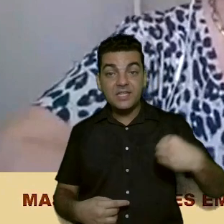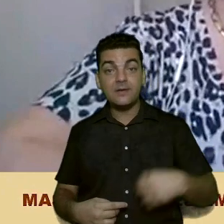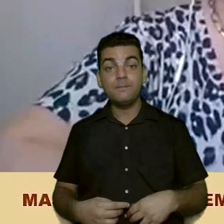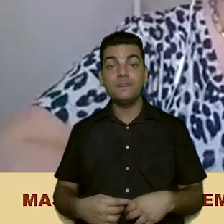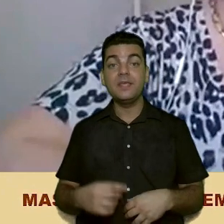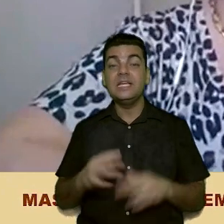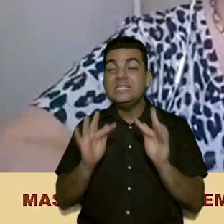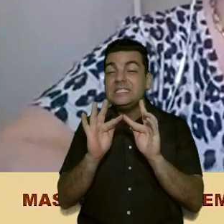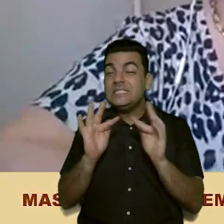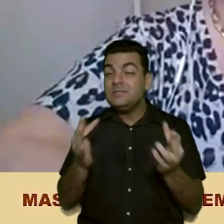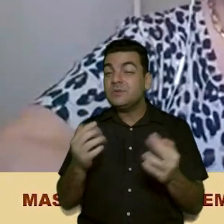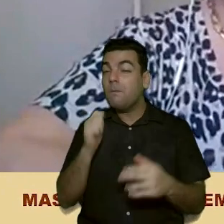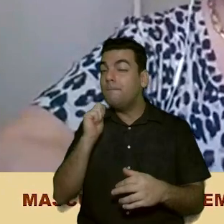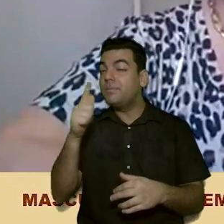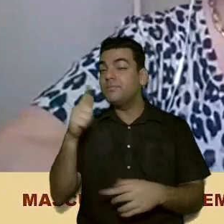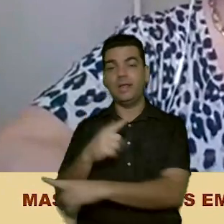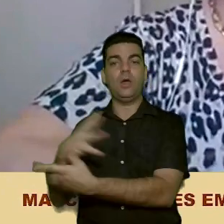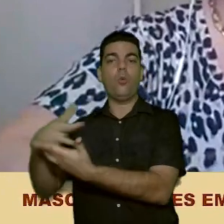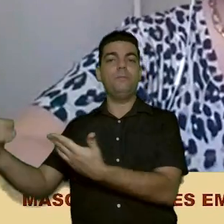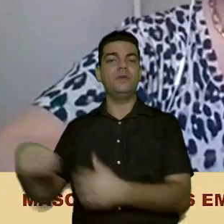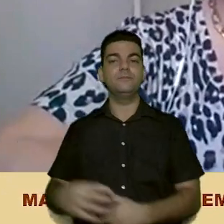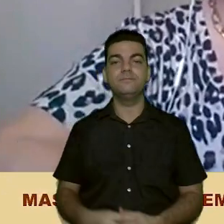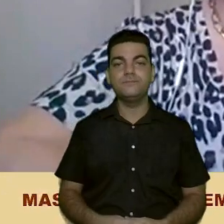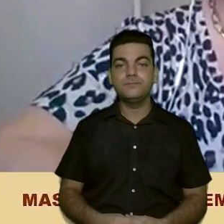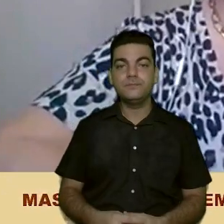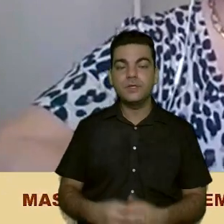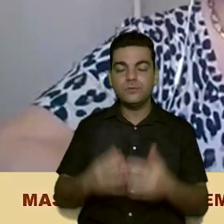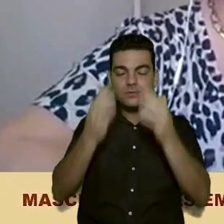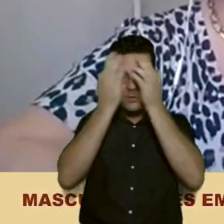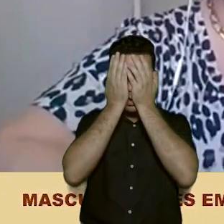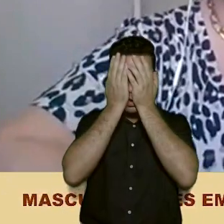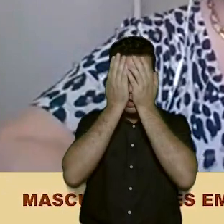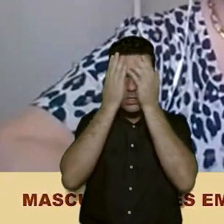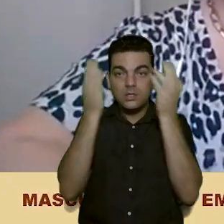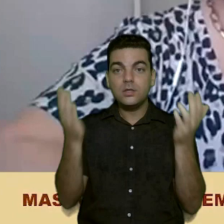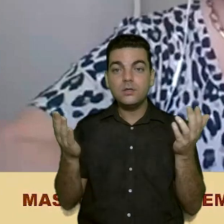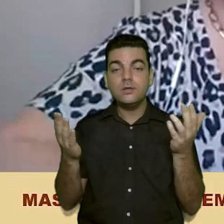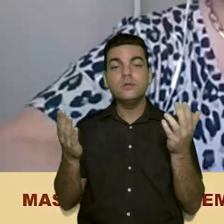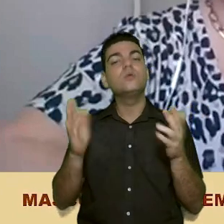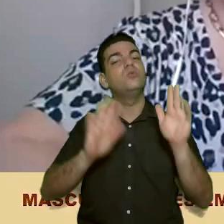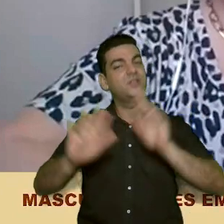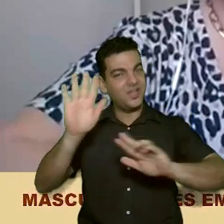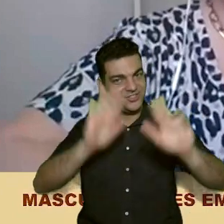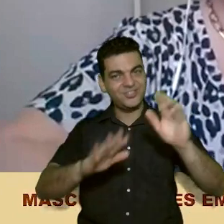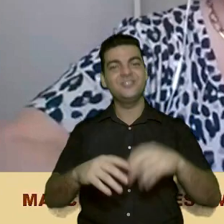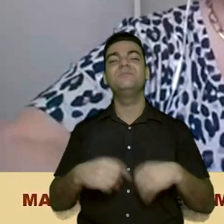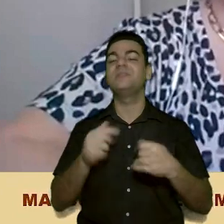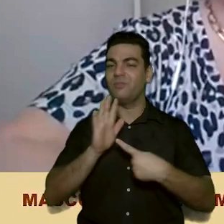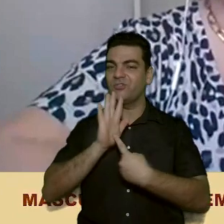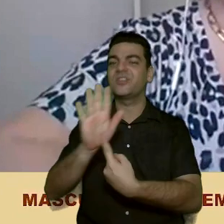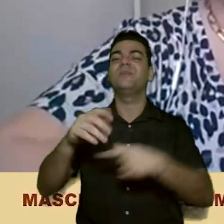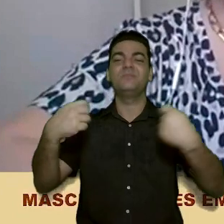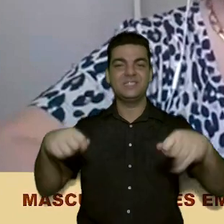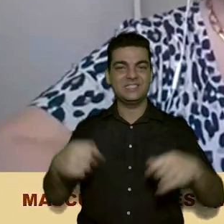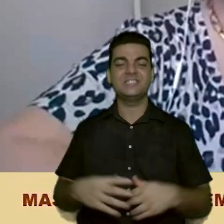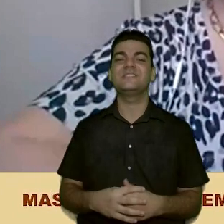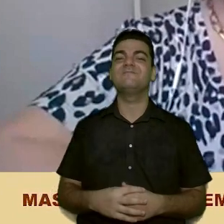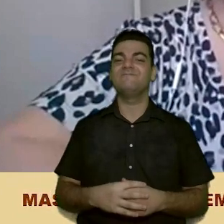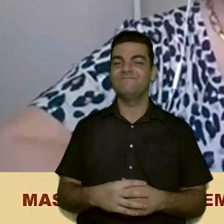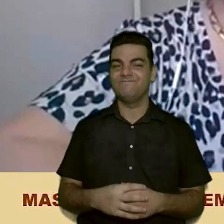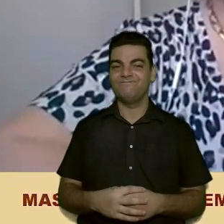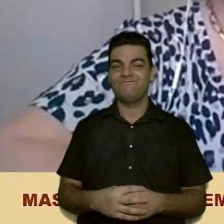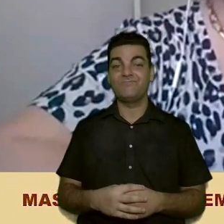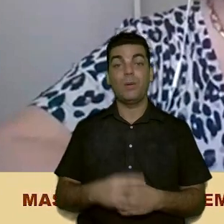outros, principalmente para os nossos filhos. Eu vejo a minha filha, às vezes uma coisinha que eu falo, um palavrão que eu falo, ela repete. Então,